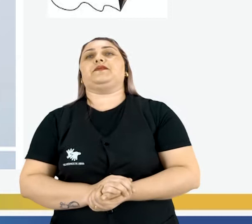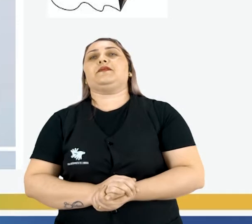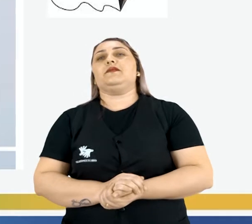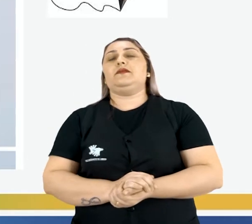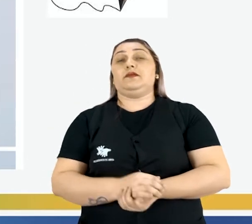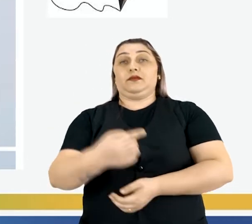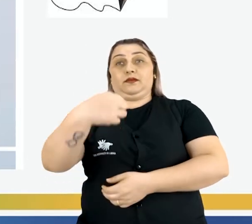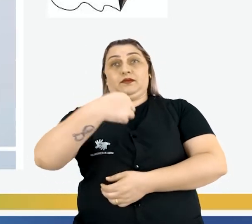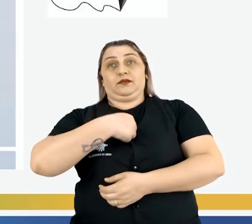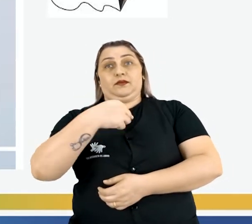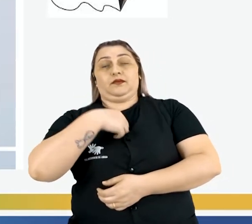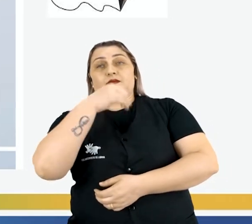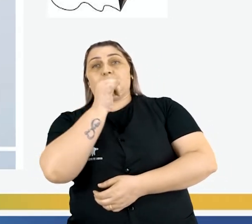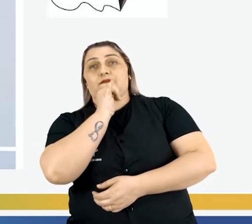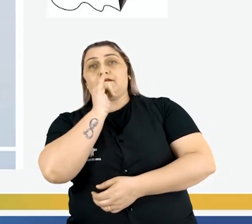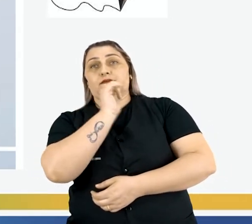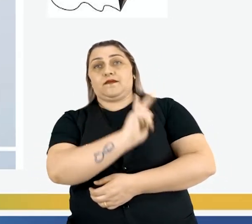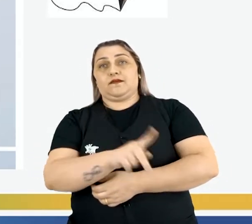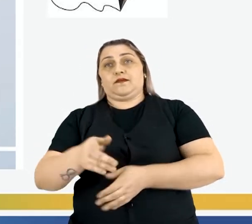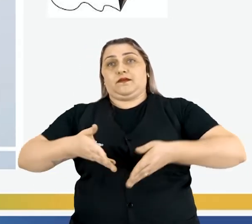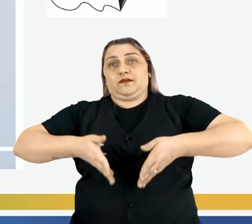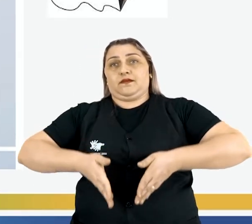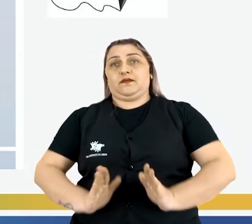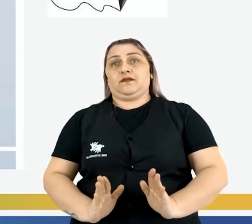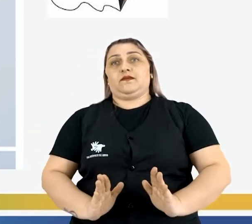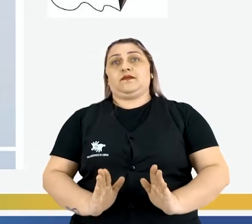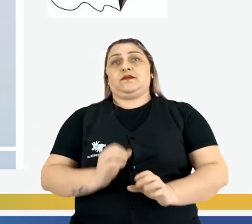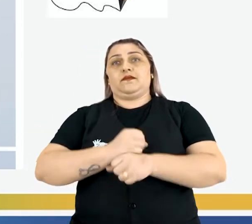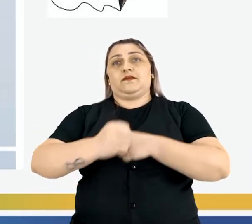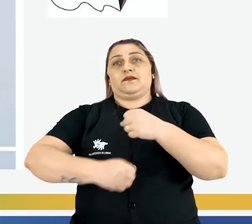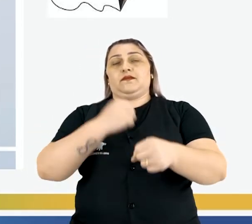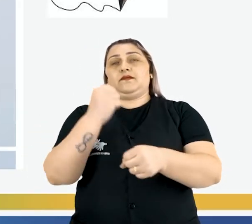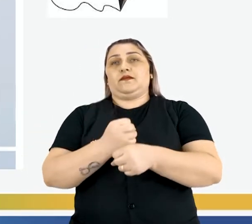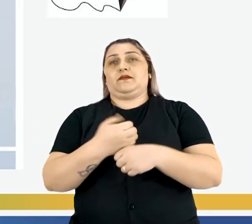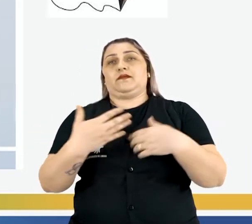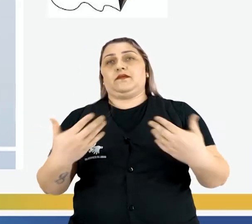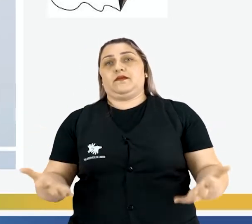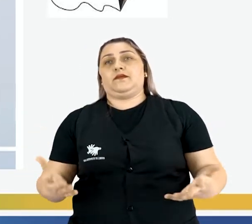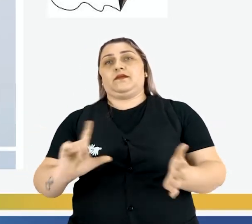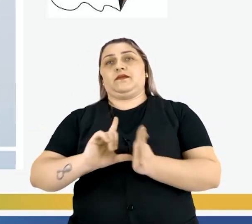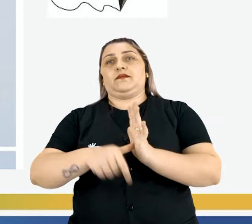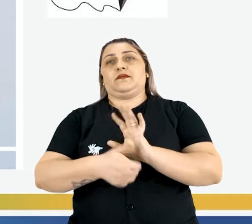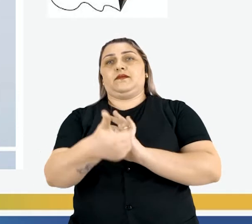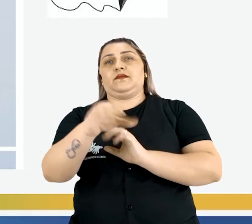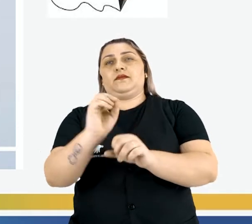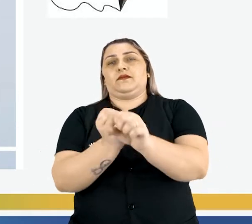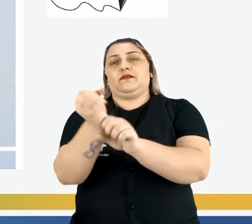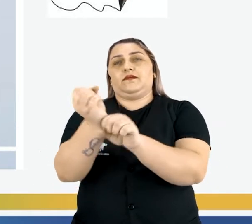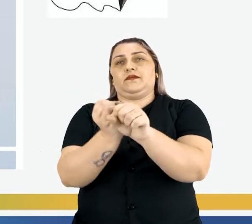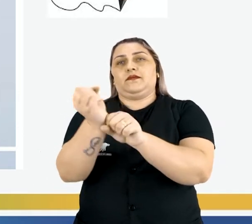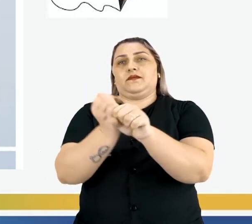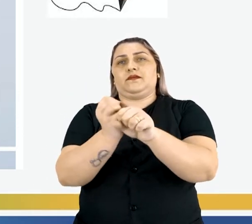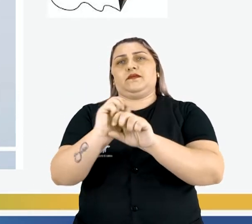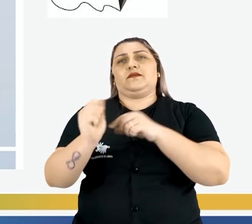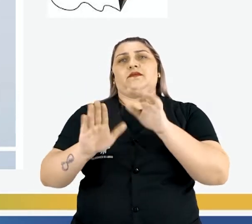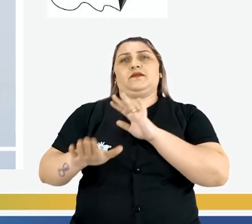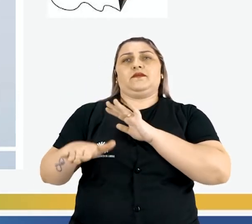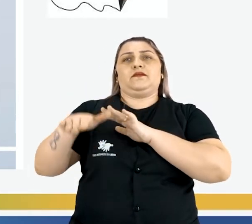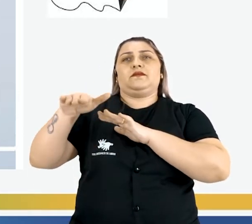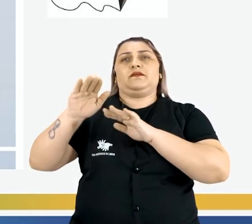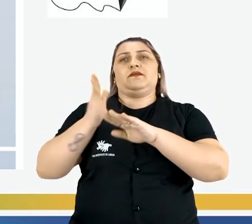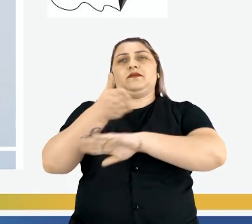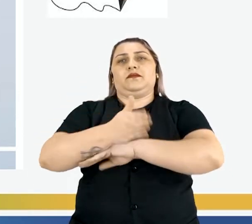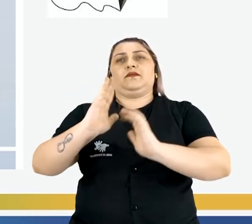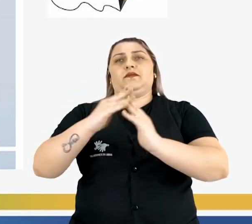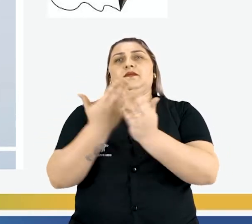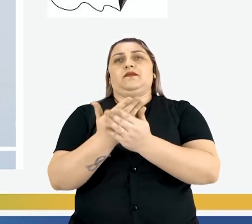supor, a professora, eu nasci no ano tal. Aí depois de 10 anos, né, como é que eu fui? Estava na